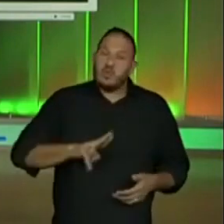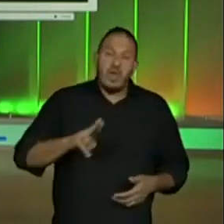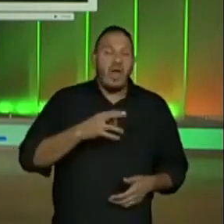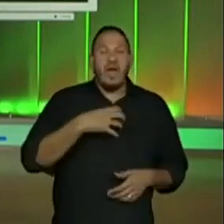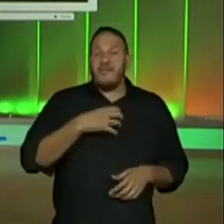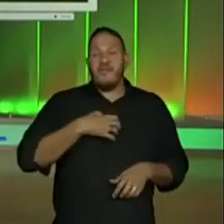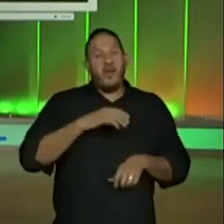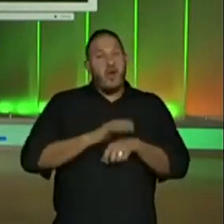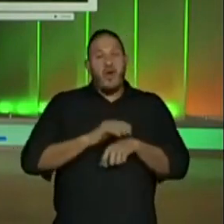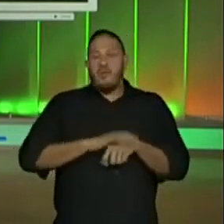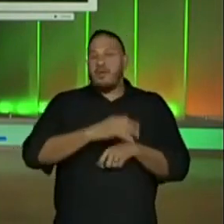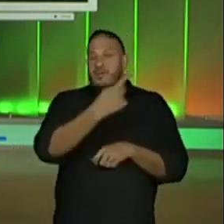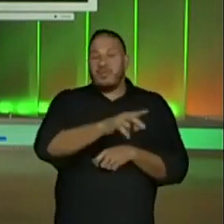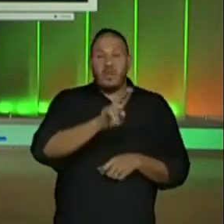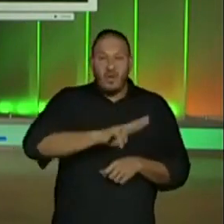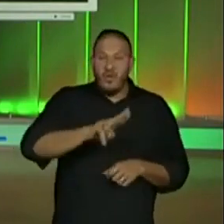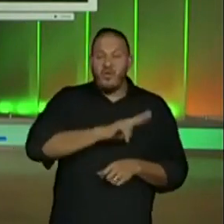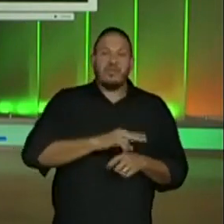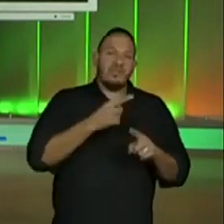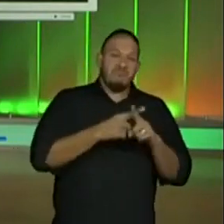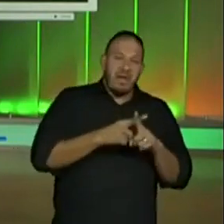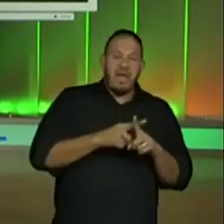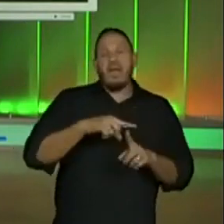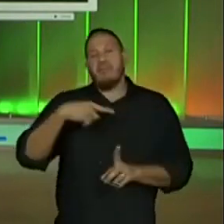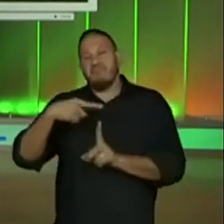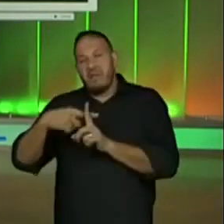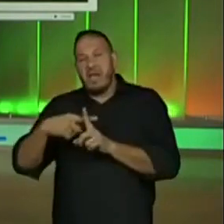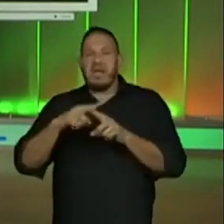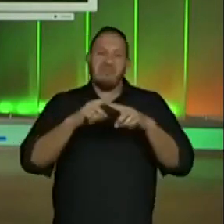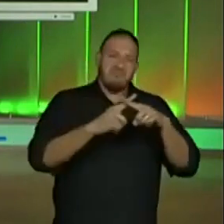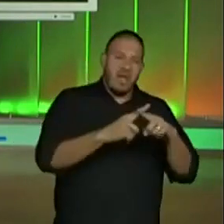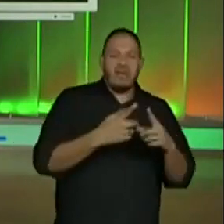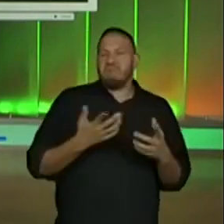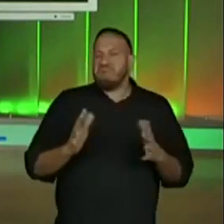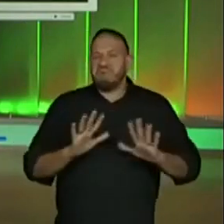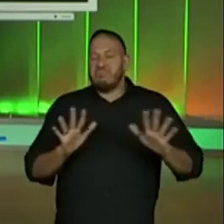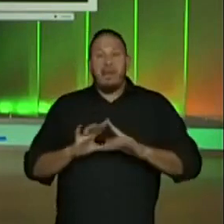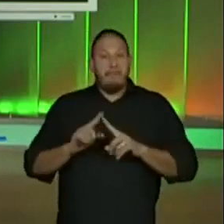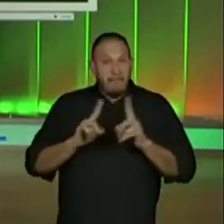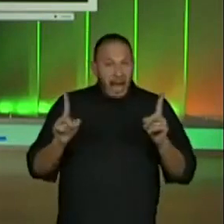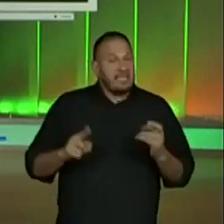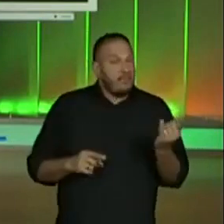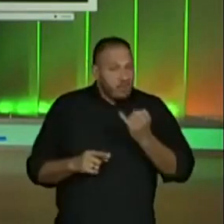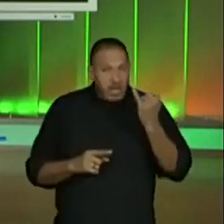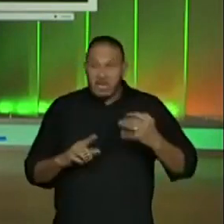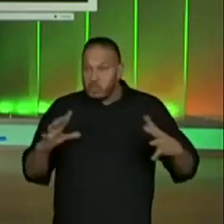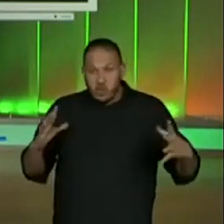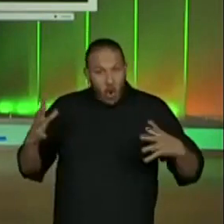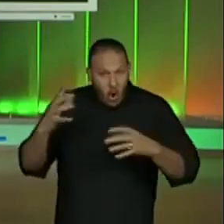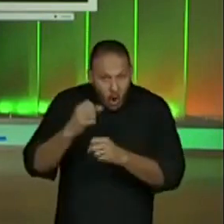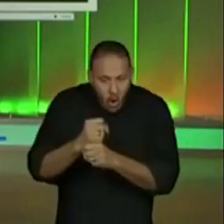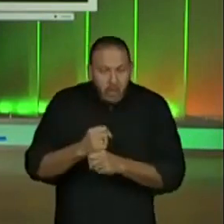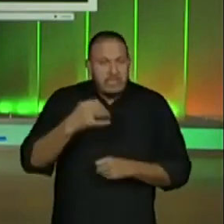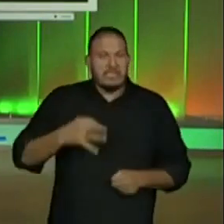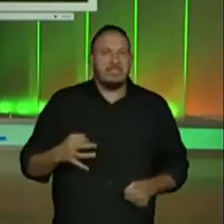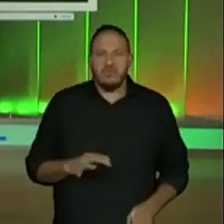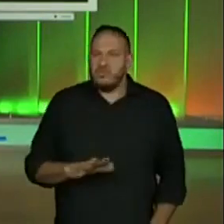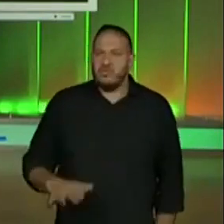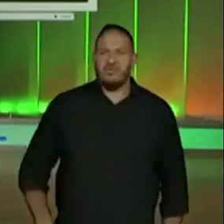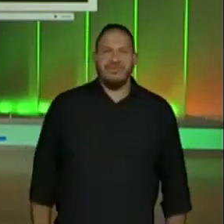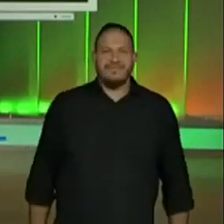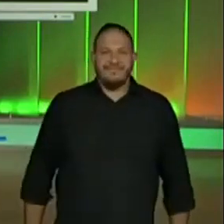você... realiza esse cálculo, desde que você considere todo o valor, todos os números. Muito